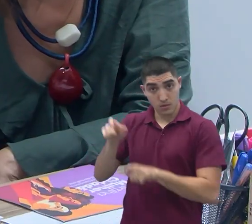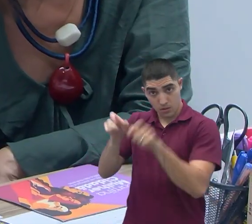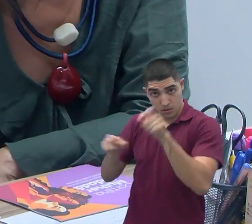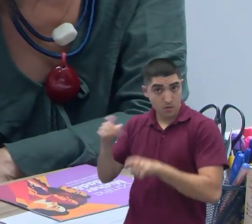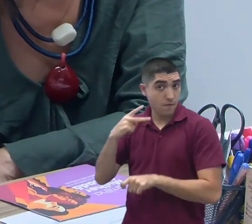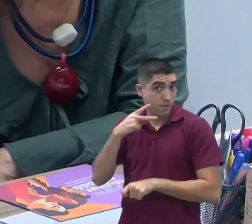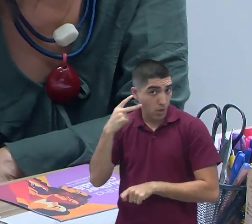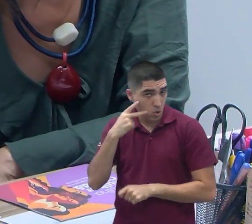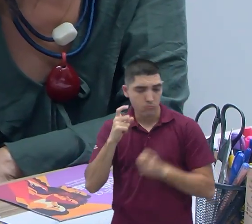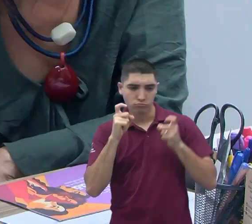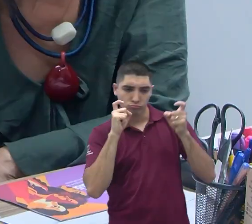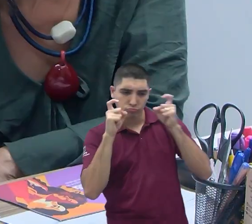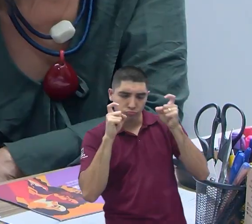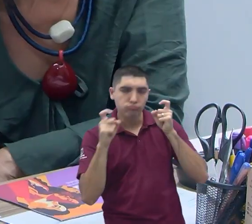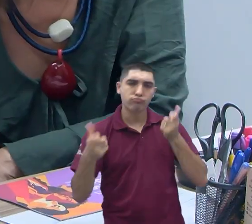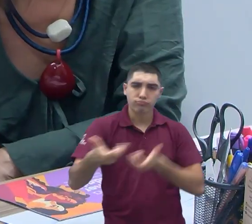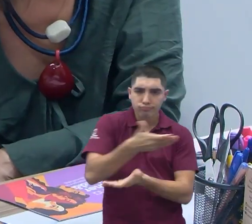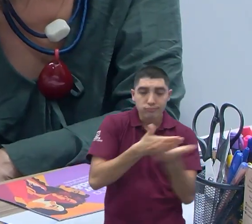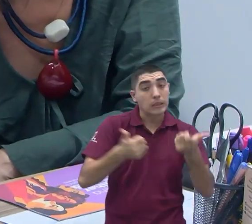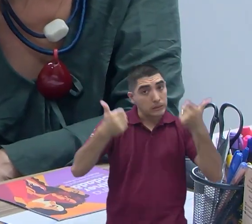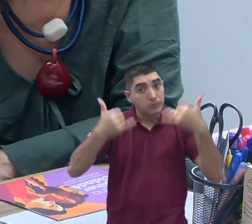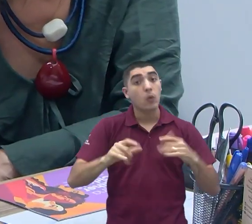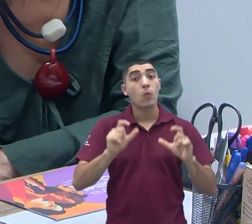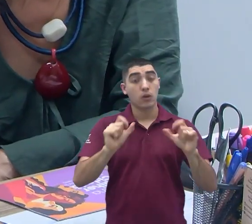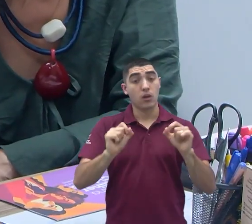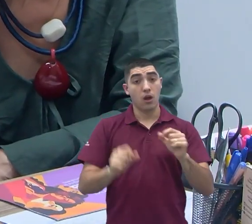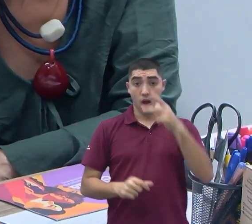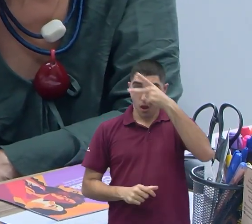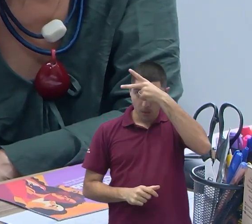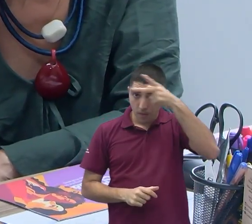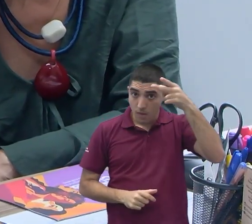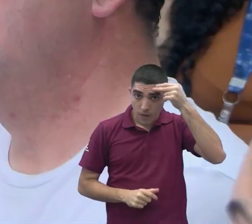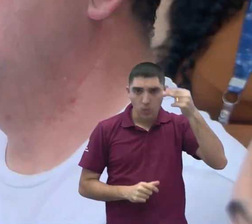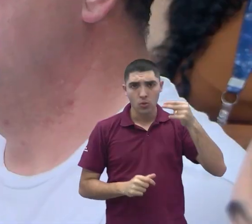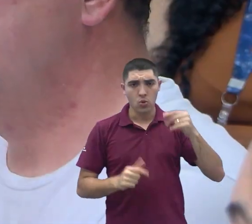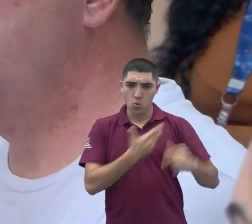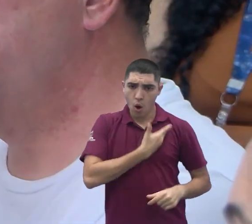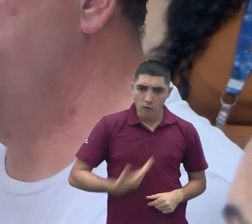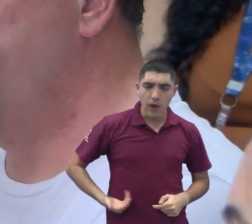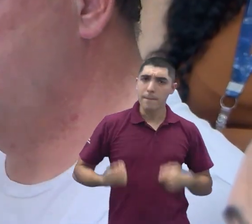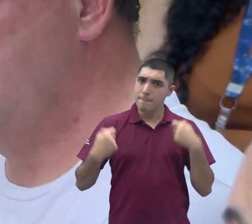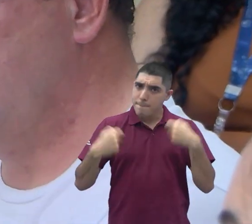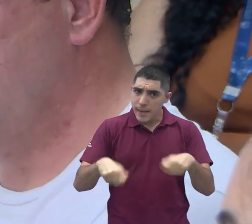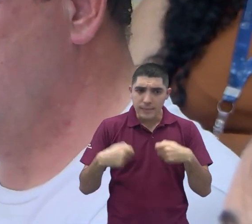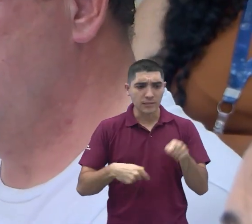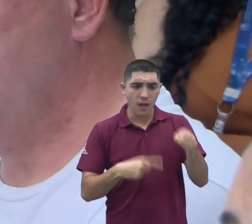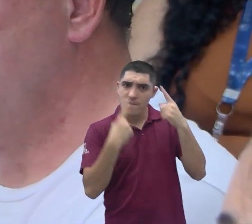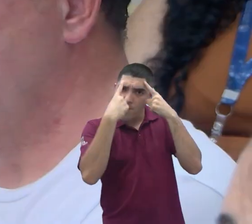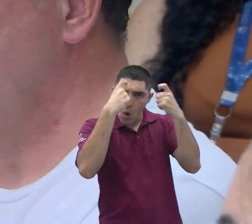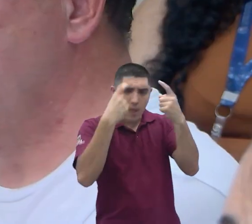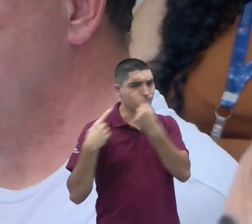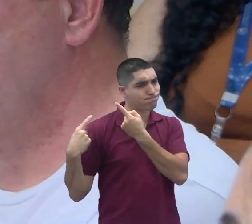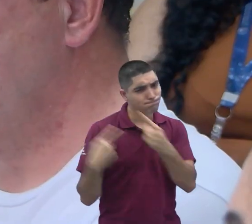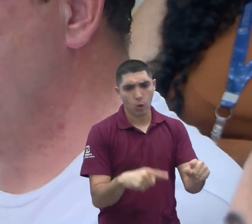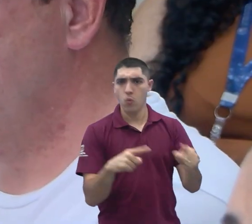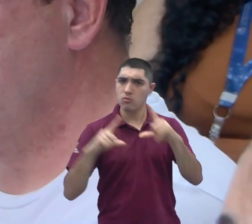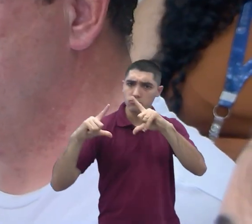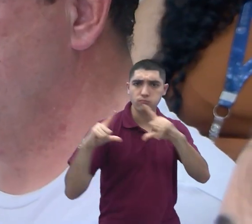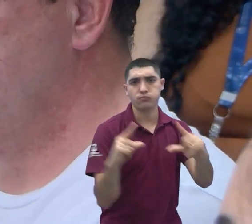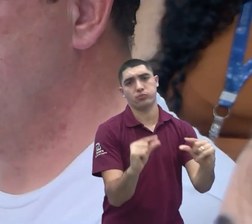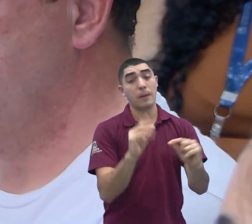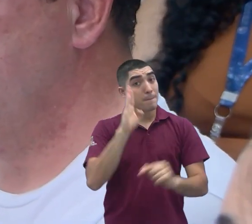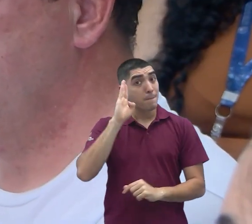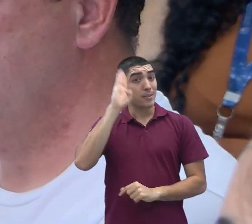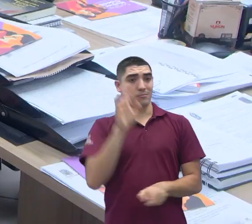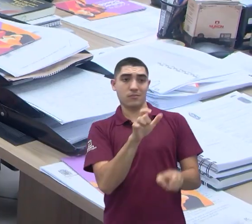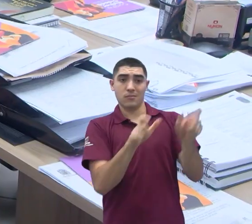o encontro, os parlamentares voltaram a defender o papel do poder público no combate aos casos de violência e estupro